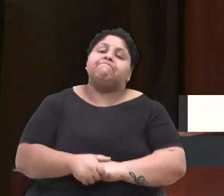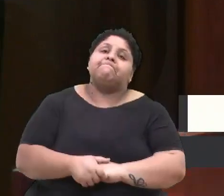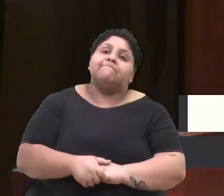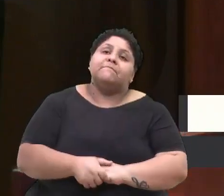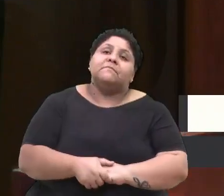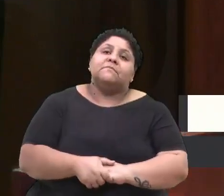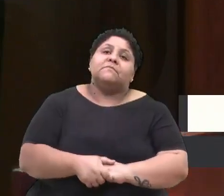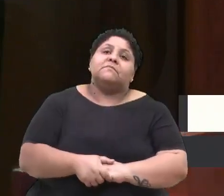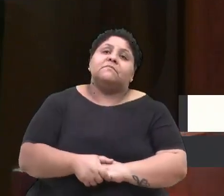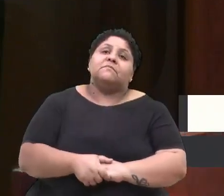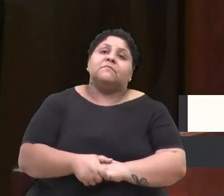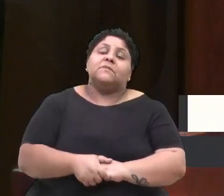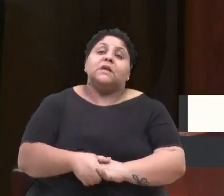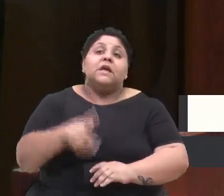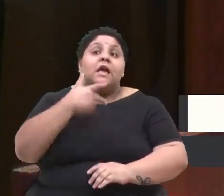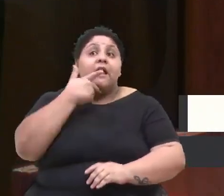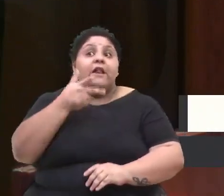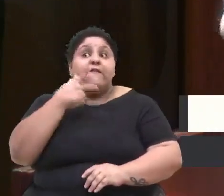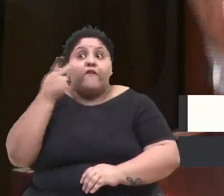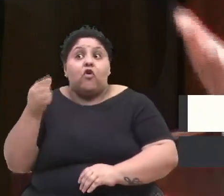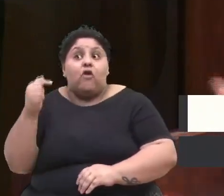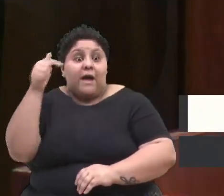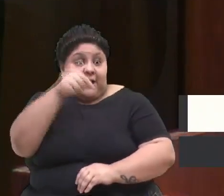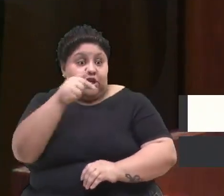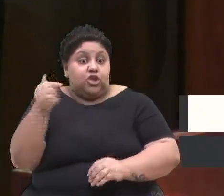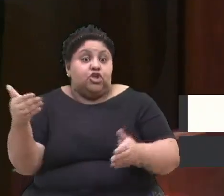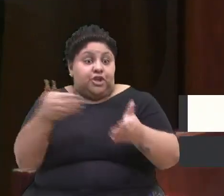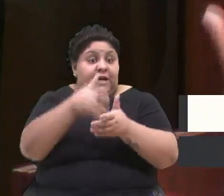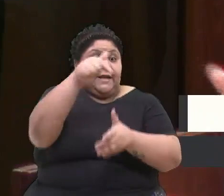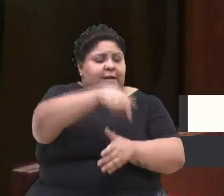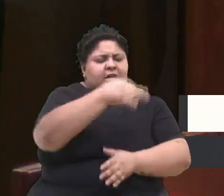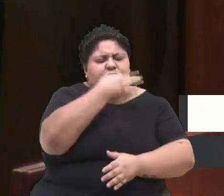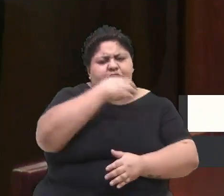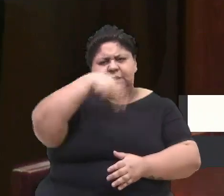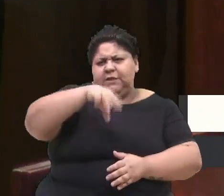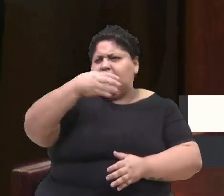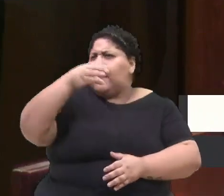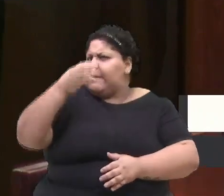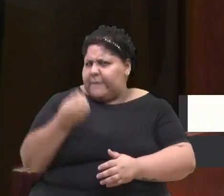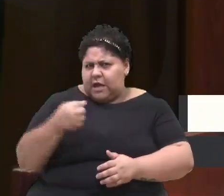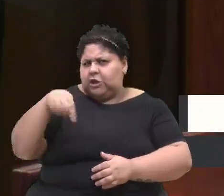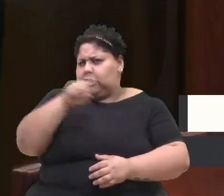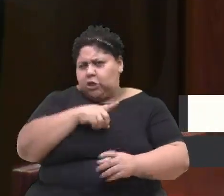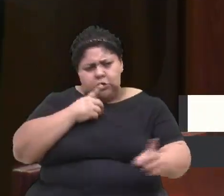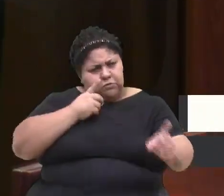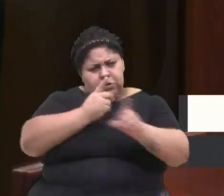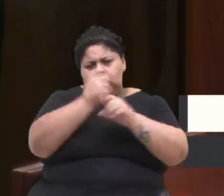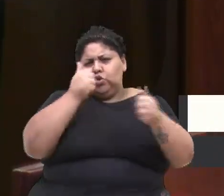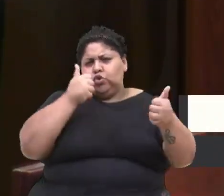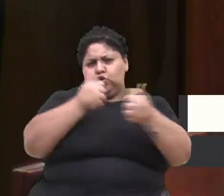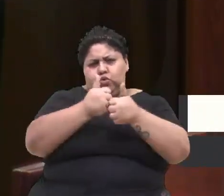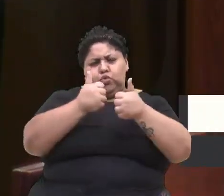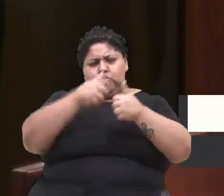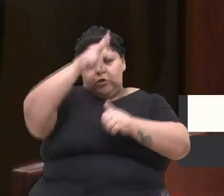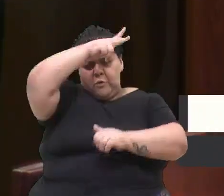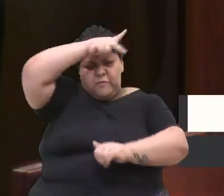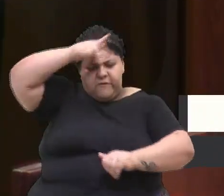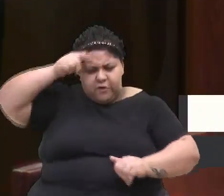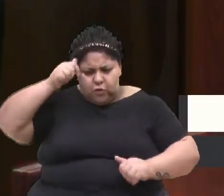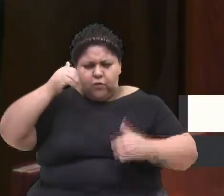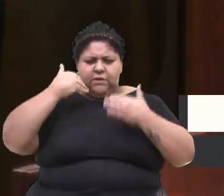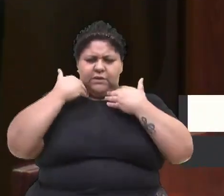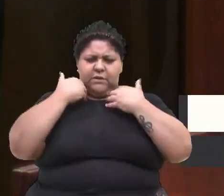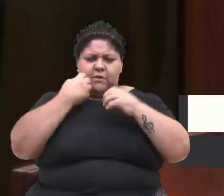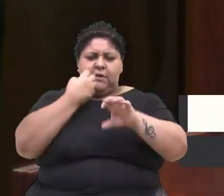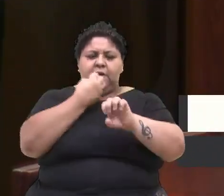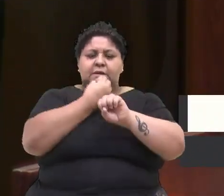vir a Caxias em março, e aí acho que nós vamos reunir junto com a Secretaria de Educação, com a Prefeitura, a Câmara certamente vai ser